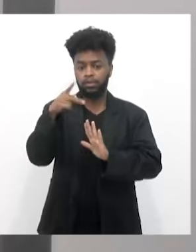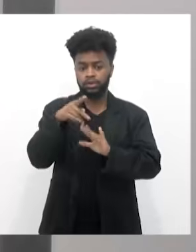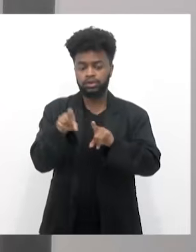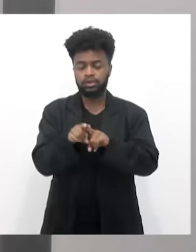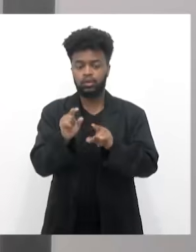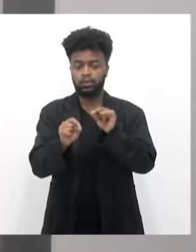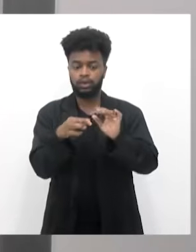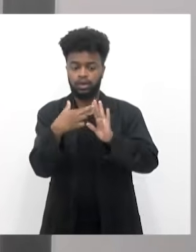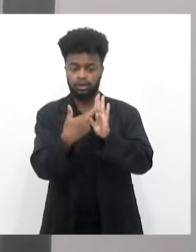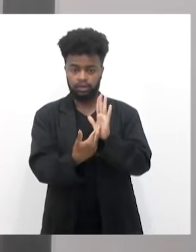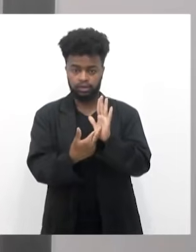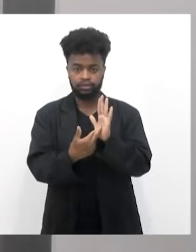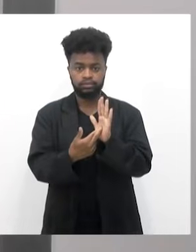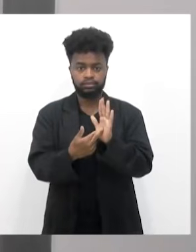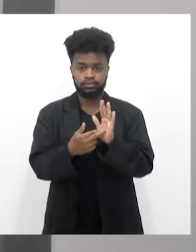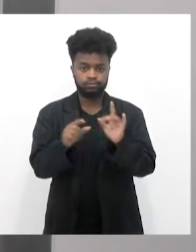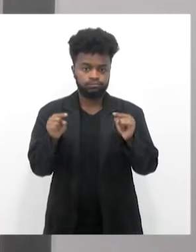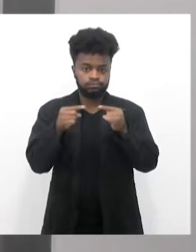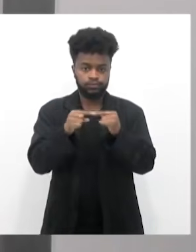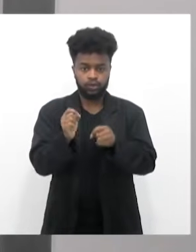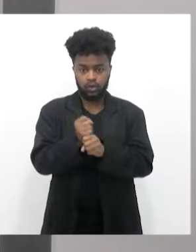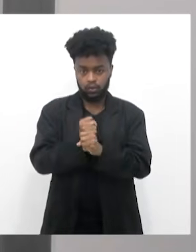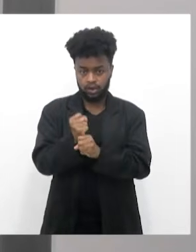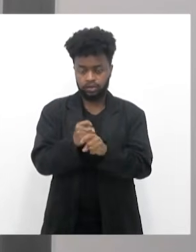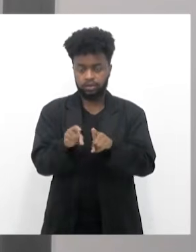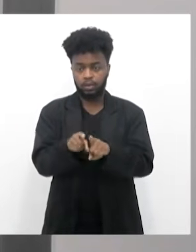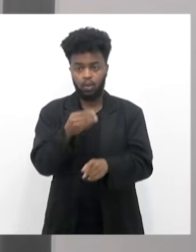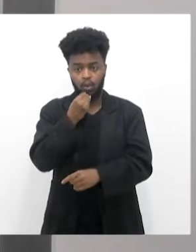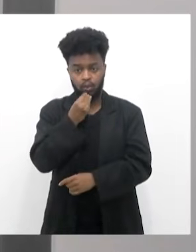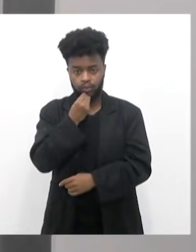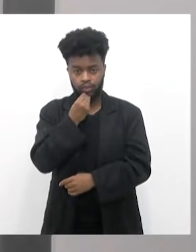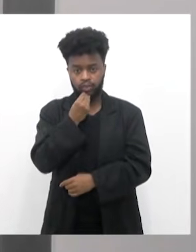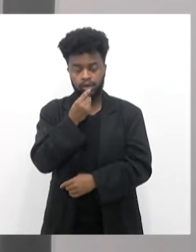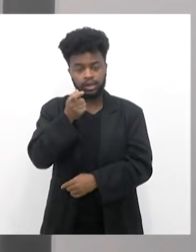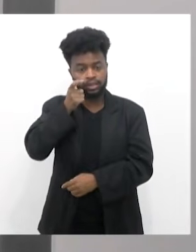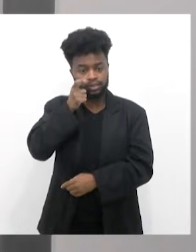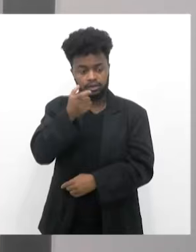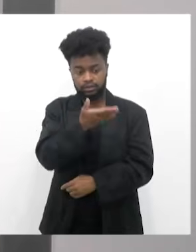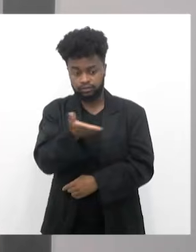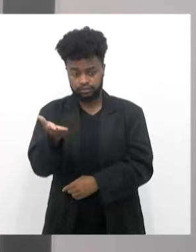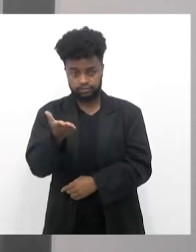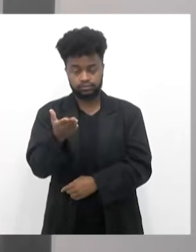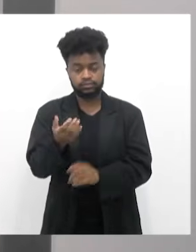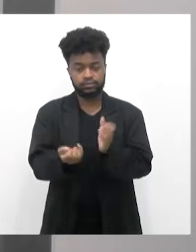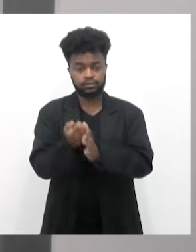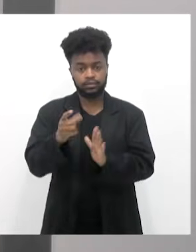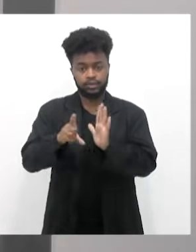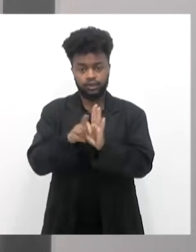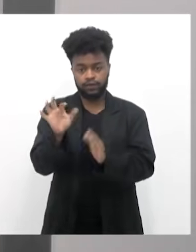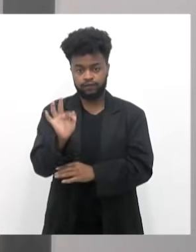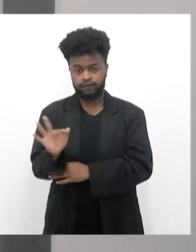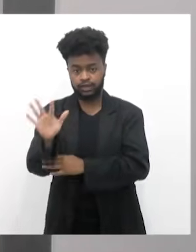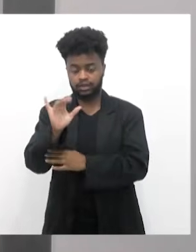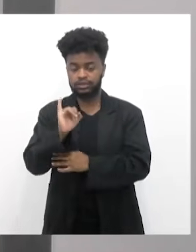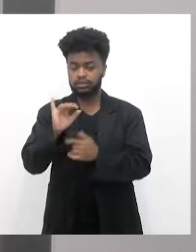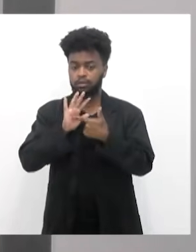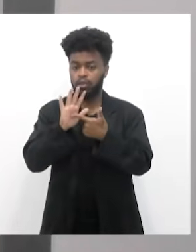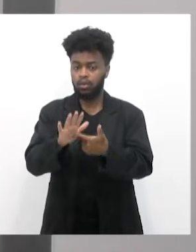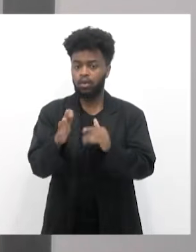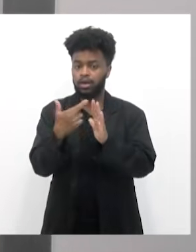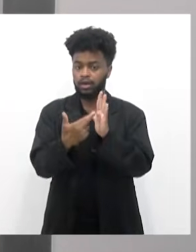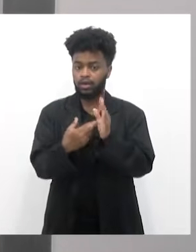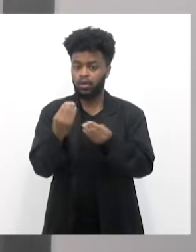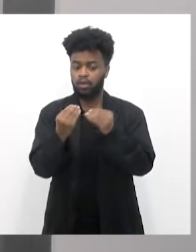regramentos para aquela eleição do ano. E, obviamente, o interesse do legislador federal, quando estabeleceu esses critérios de isonomia na